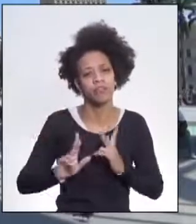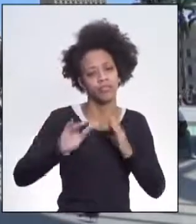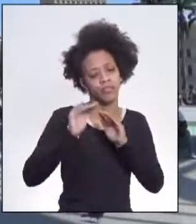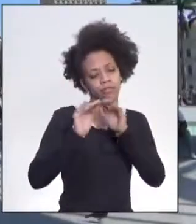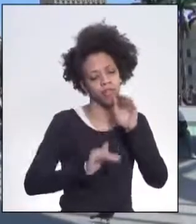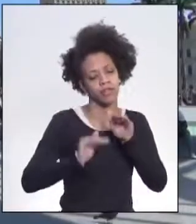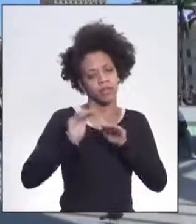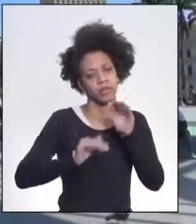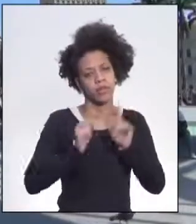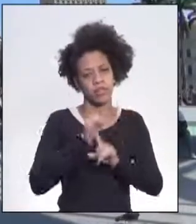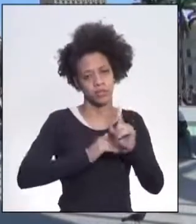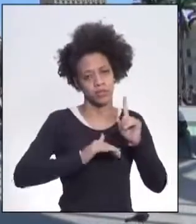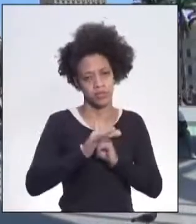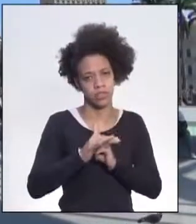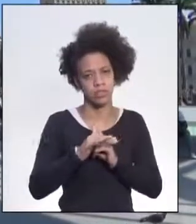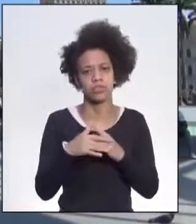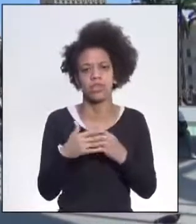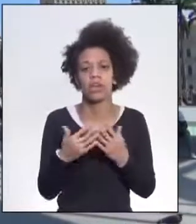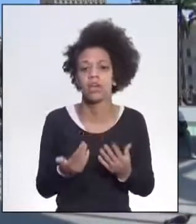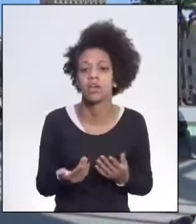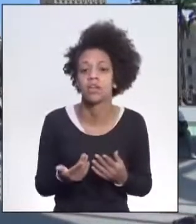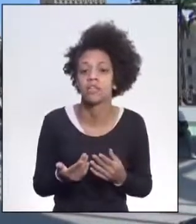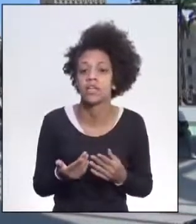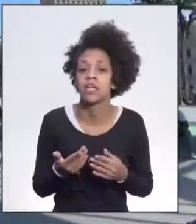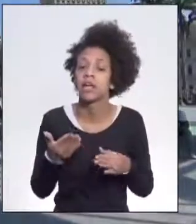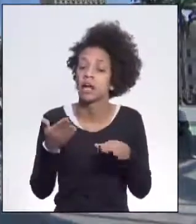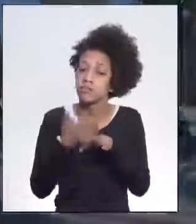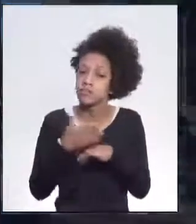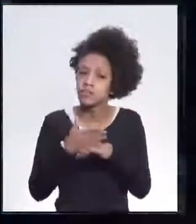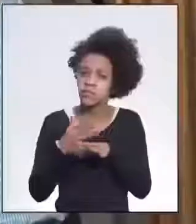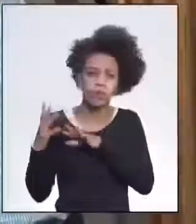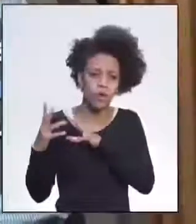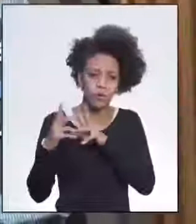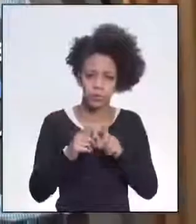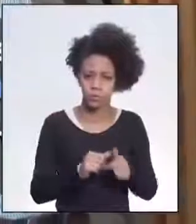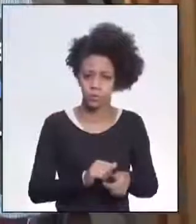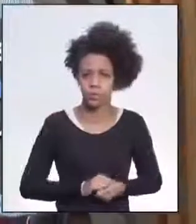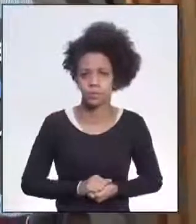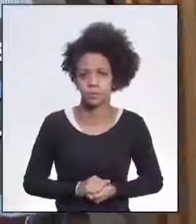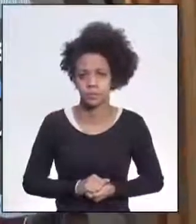e as desigualdades, senão que ele seja acessível a todos.